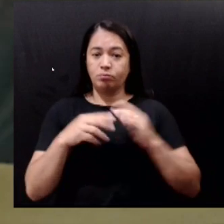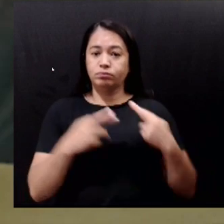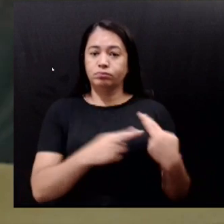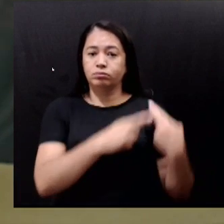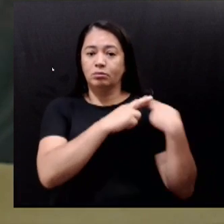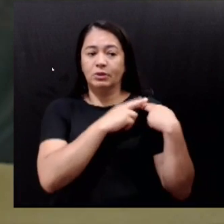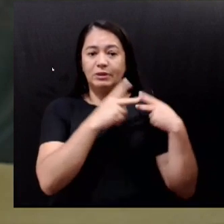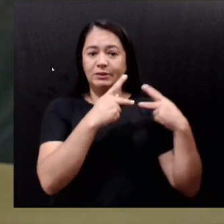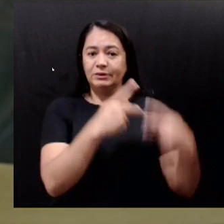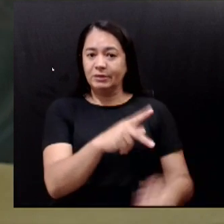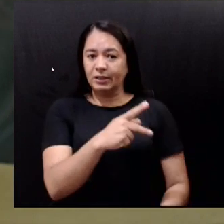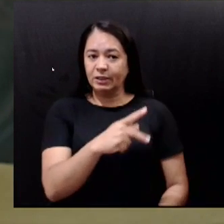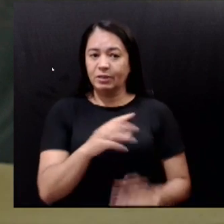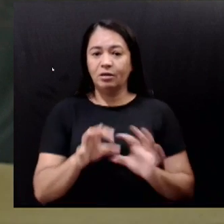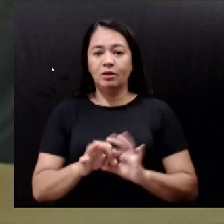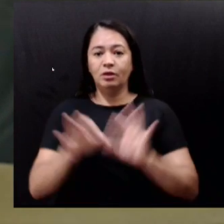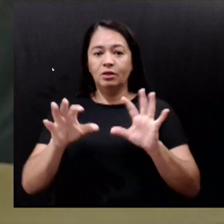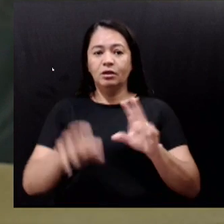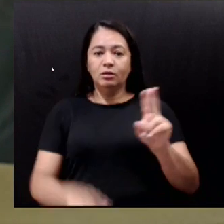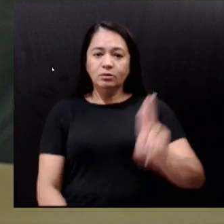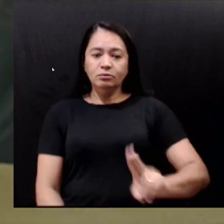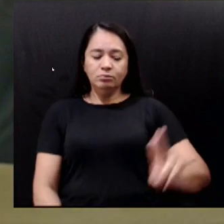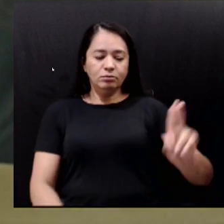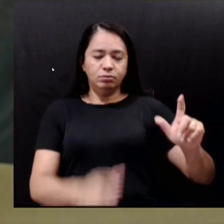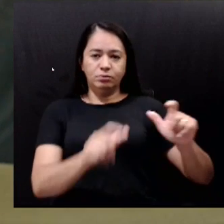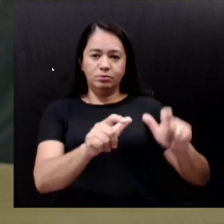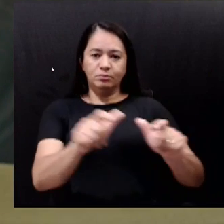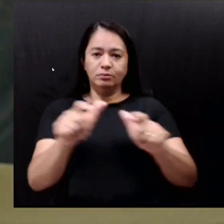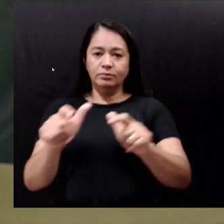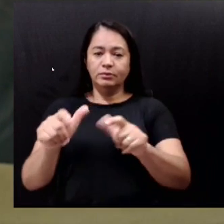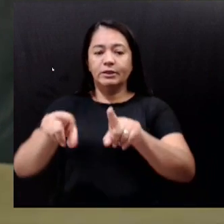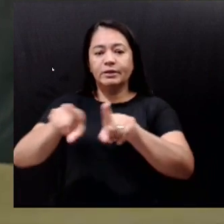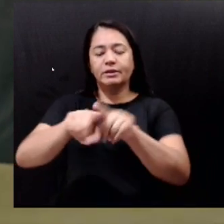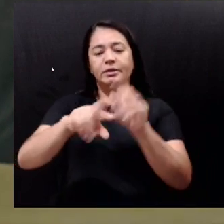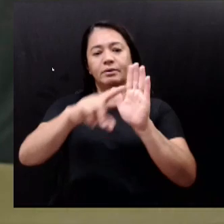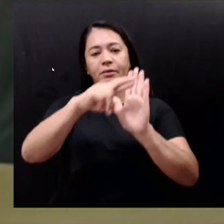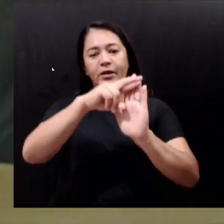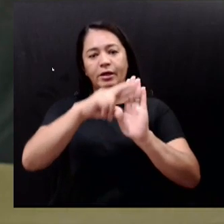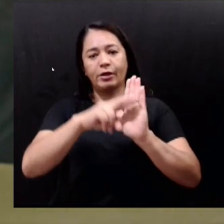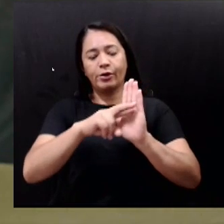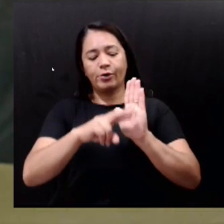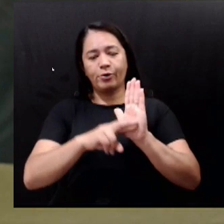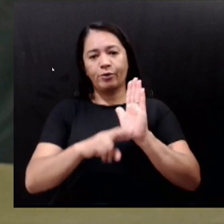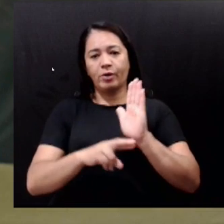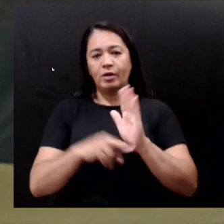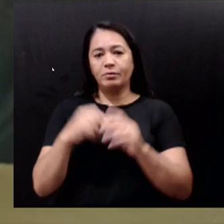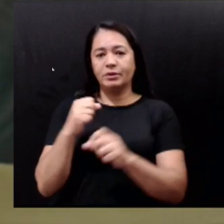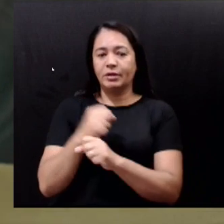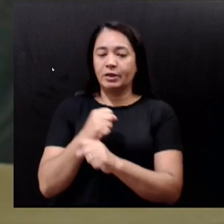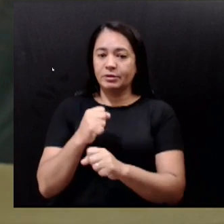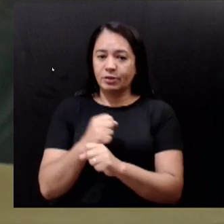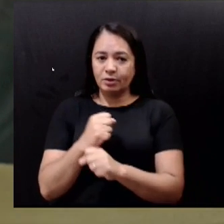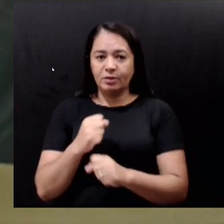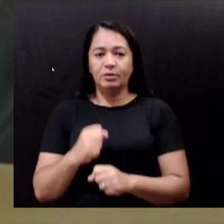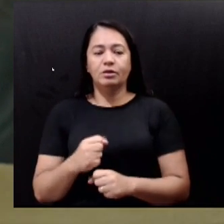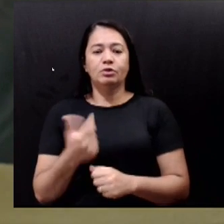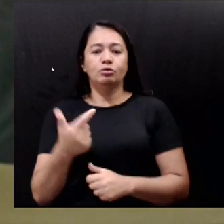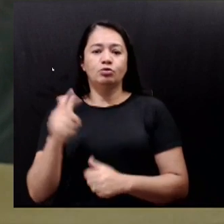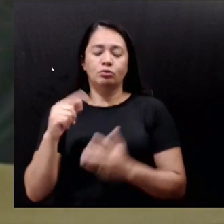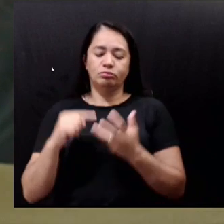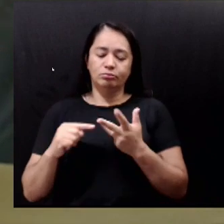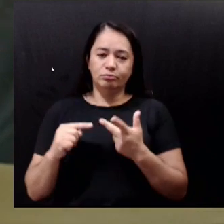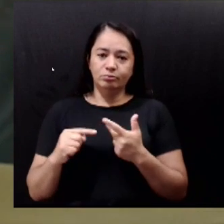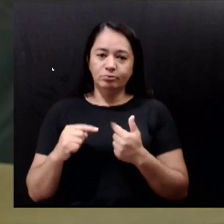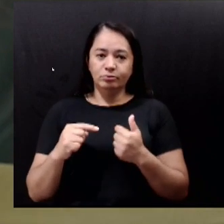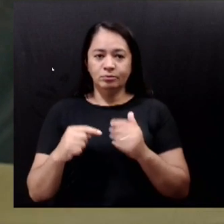do uso desses espaços e também regulamentar a execução das obras relacionadas. Entre outros pontos, a matéria determina ainda